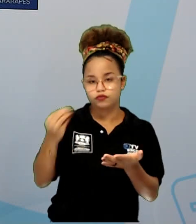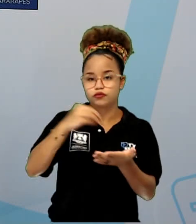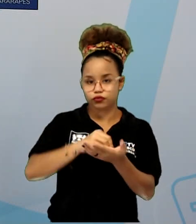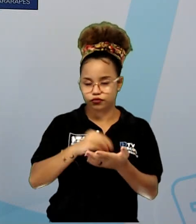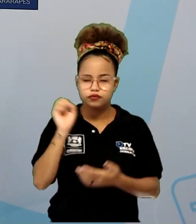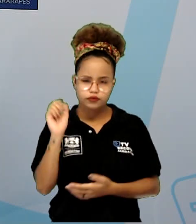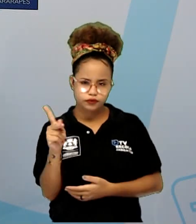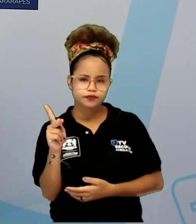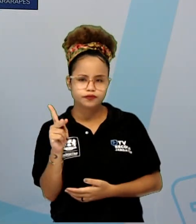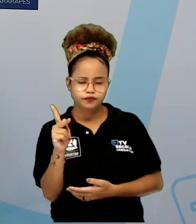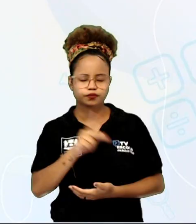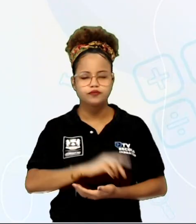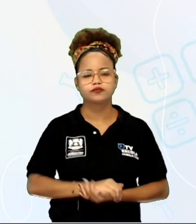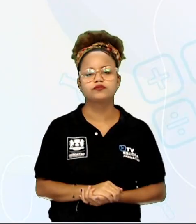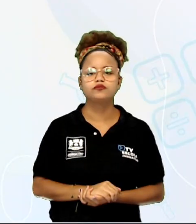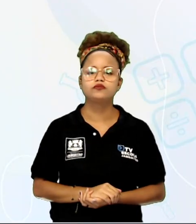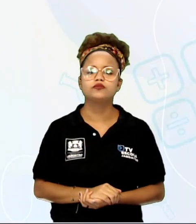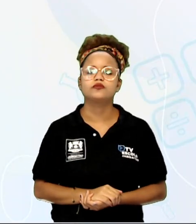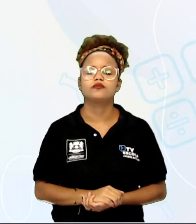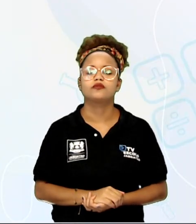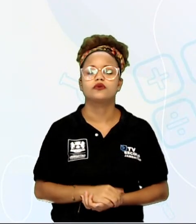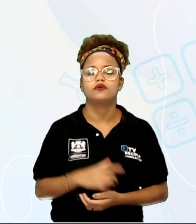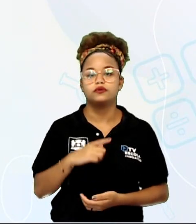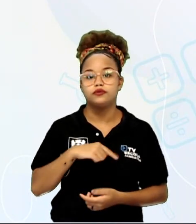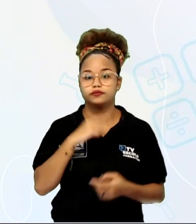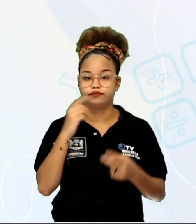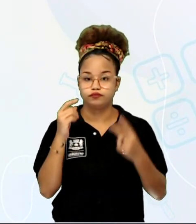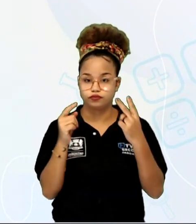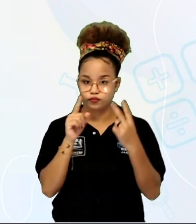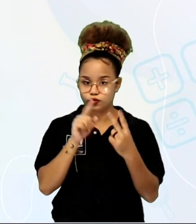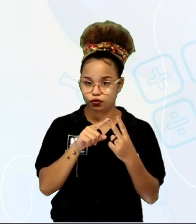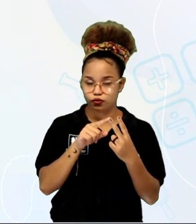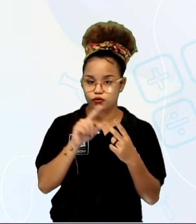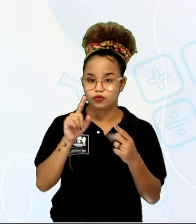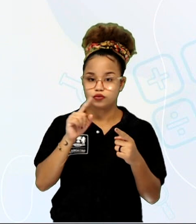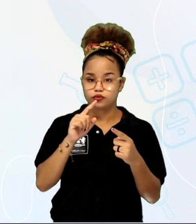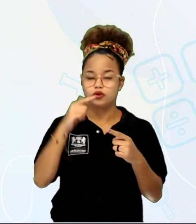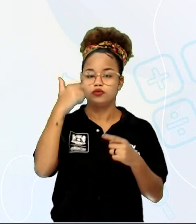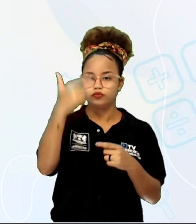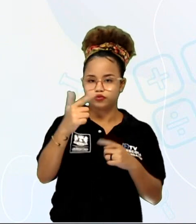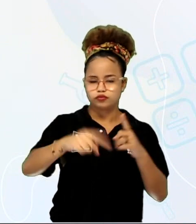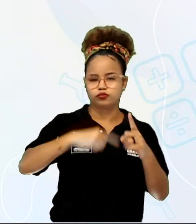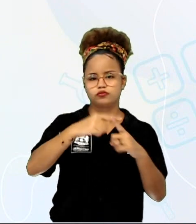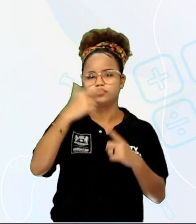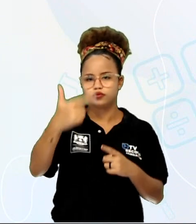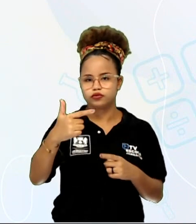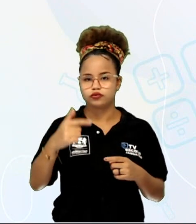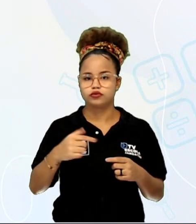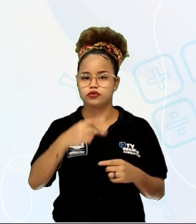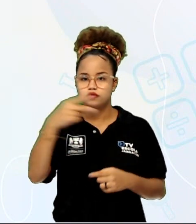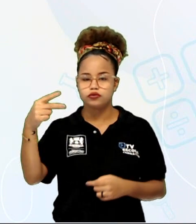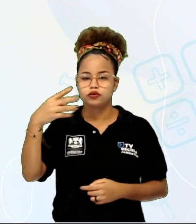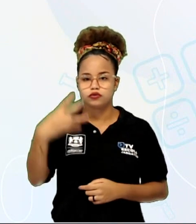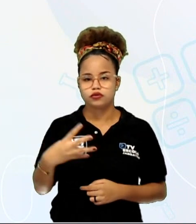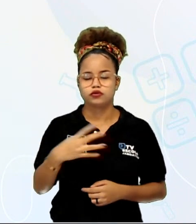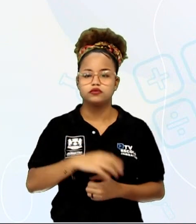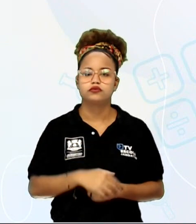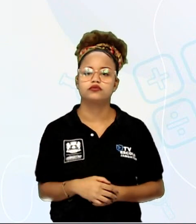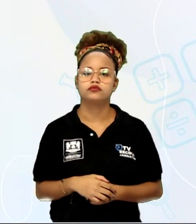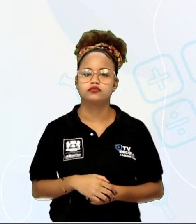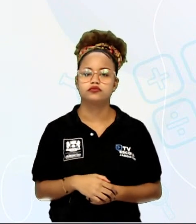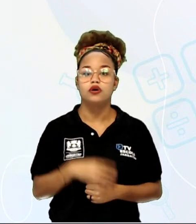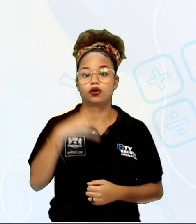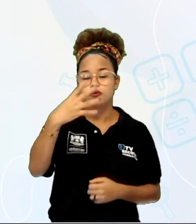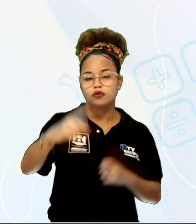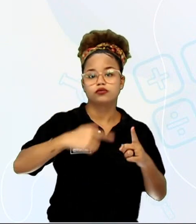tá? Vamos aqui comigo. 2. 2 mais 2, 4. 4